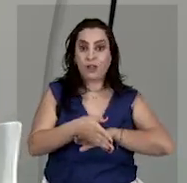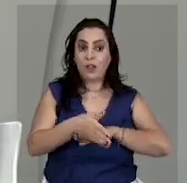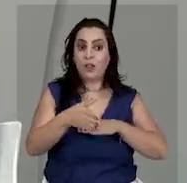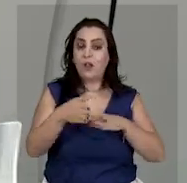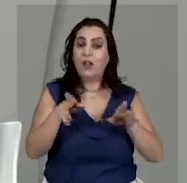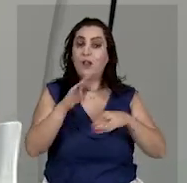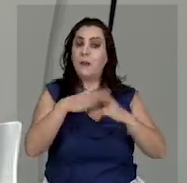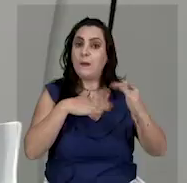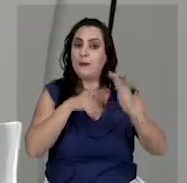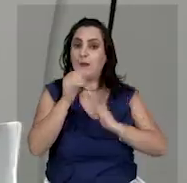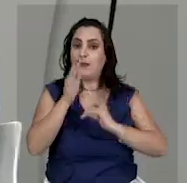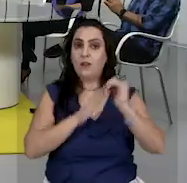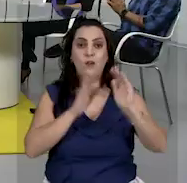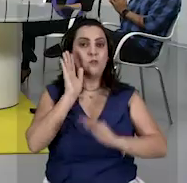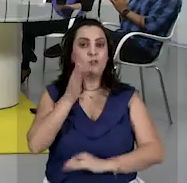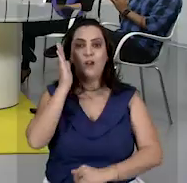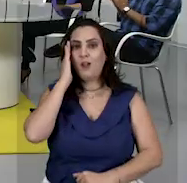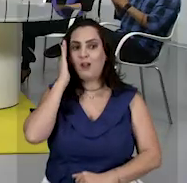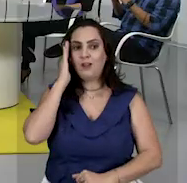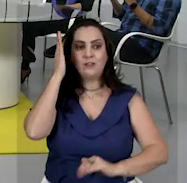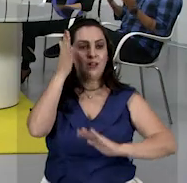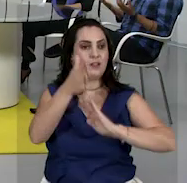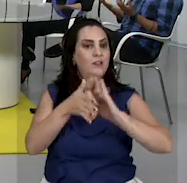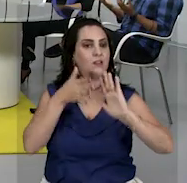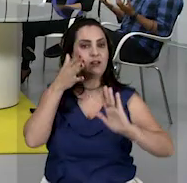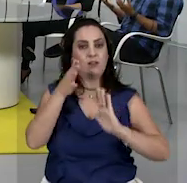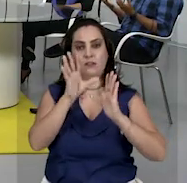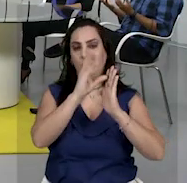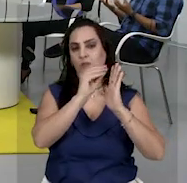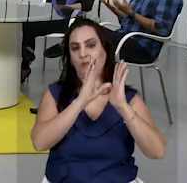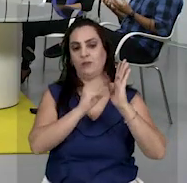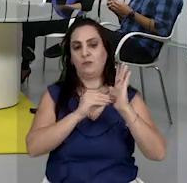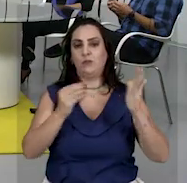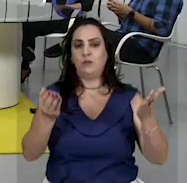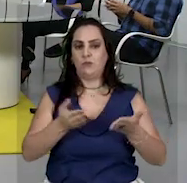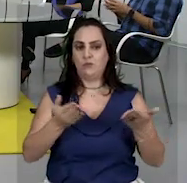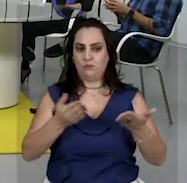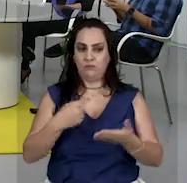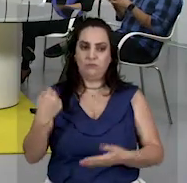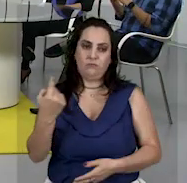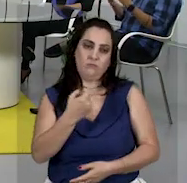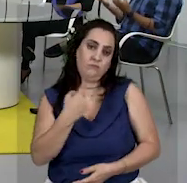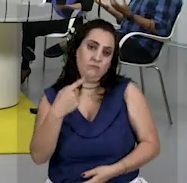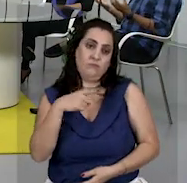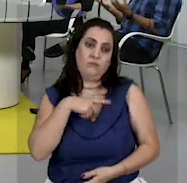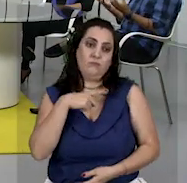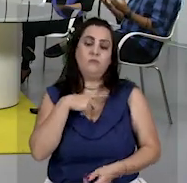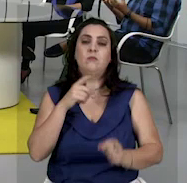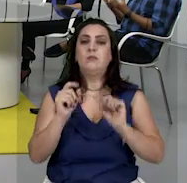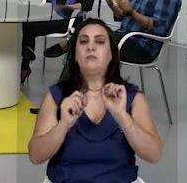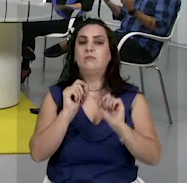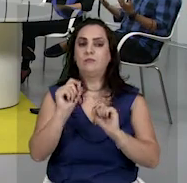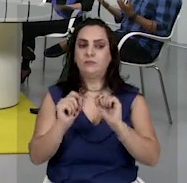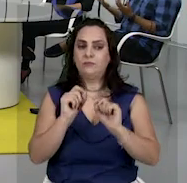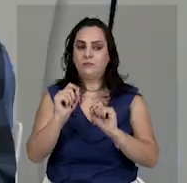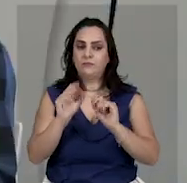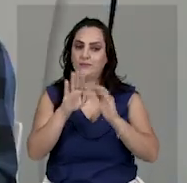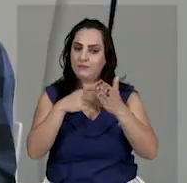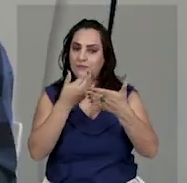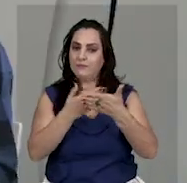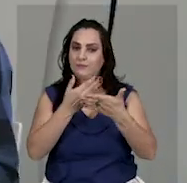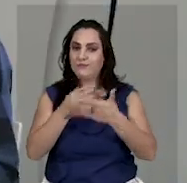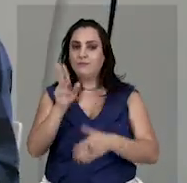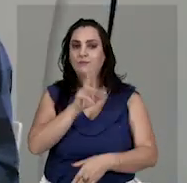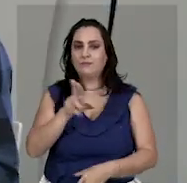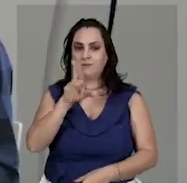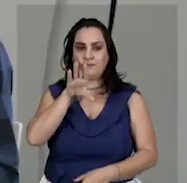ele saiba a língua de sinais, e o modelo que nós temos hoje é da escola que utiliza a língua